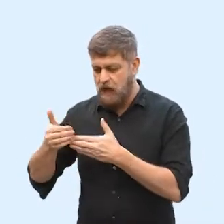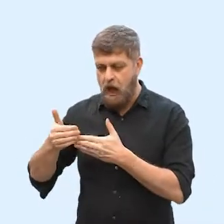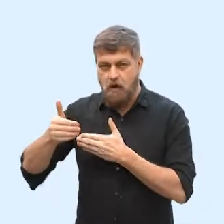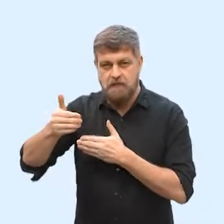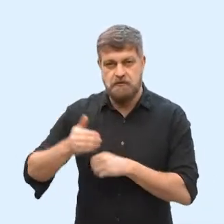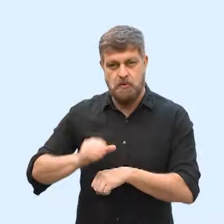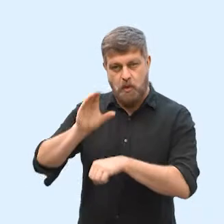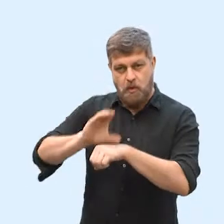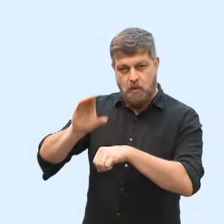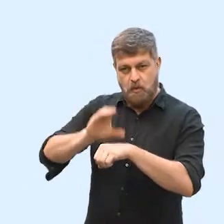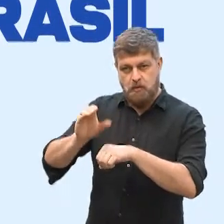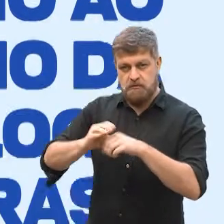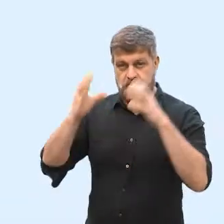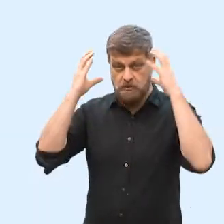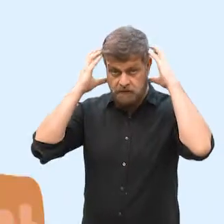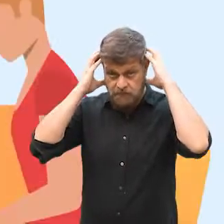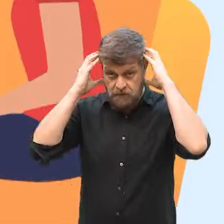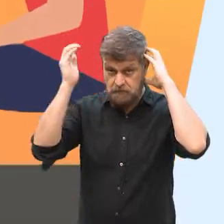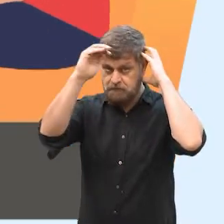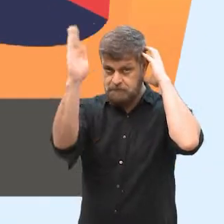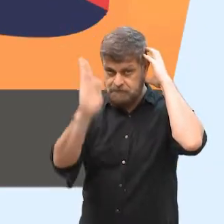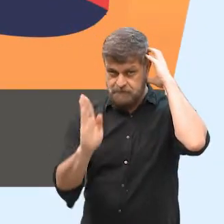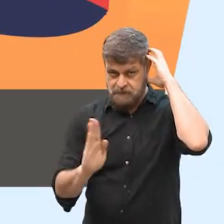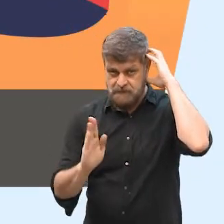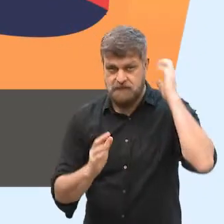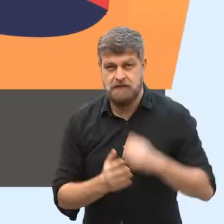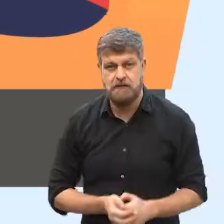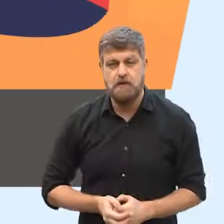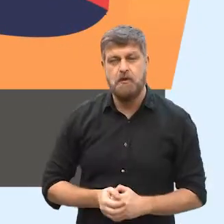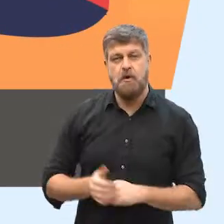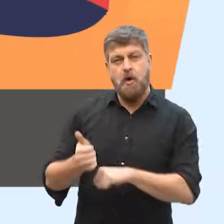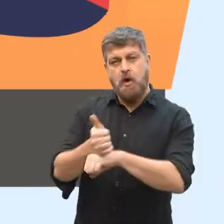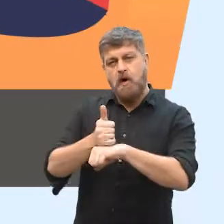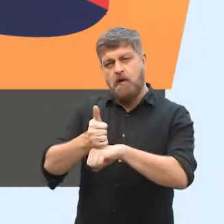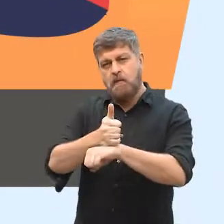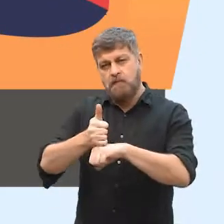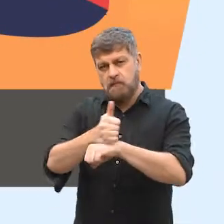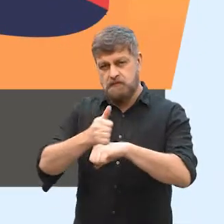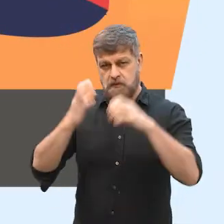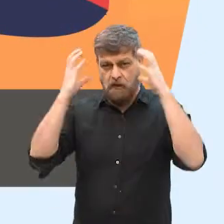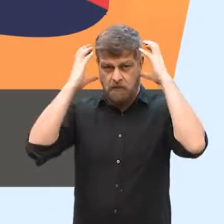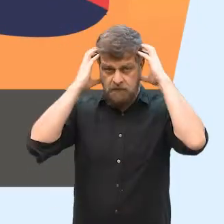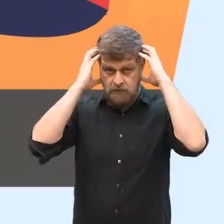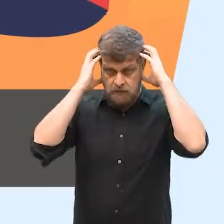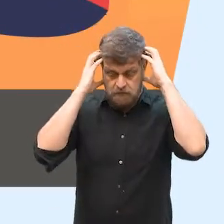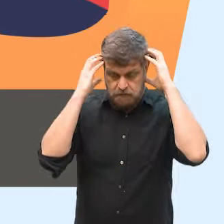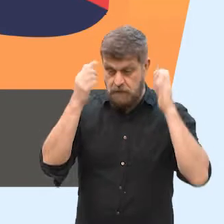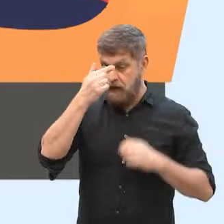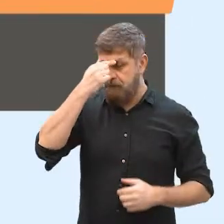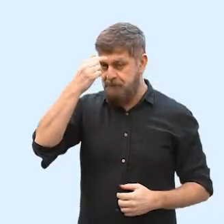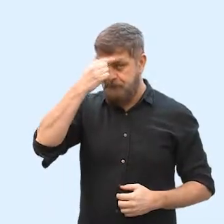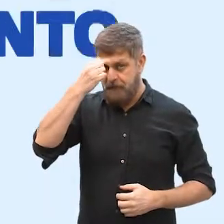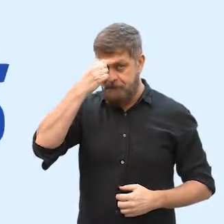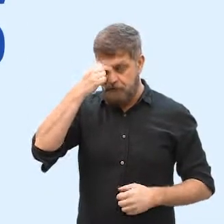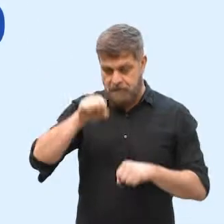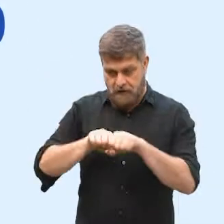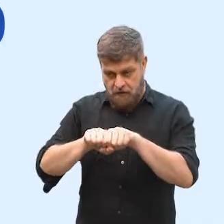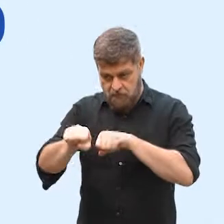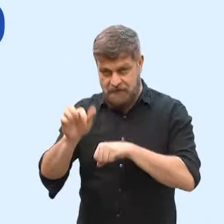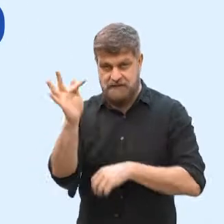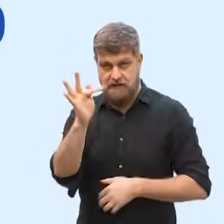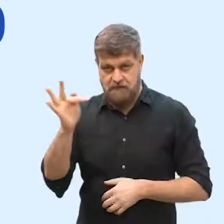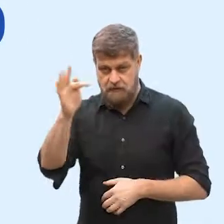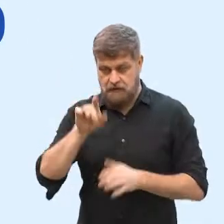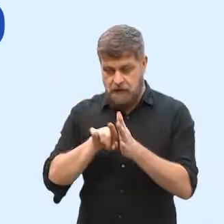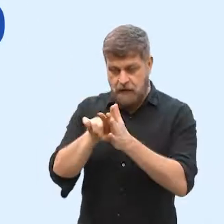ensino de fonoaudiologia no Brasil. O fonoaudiólogo é um profissional de nível superior que atua na prevenção,